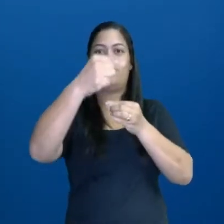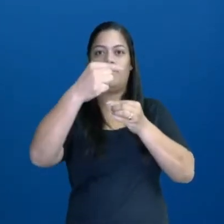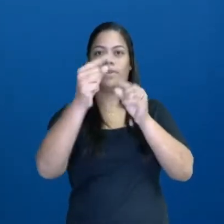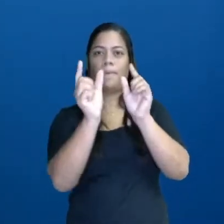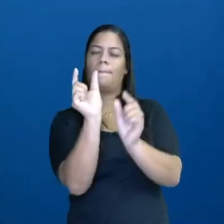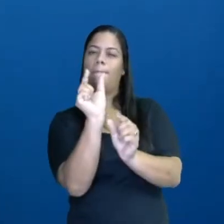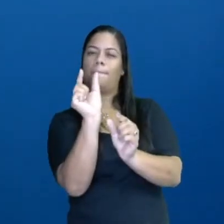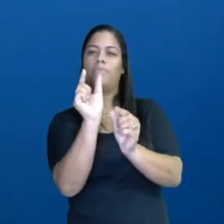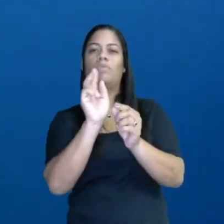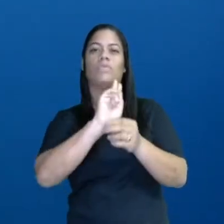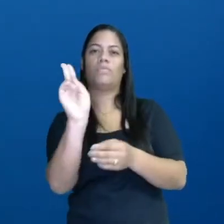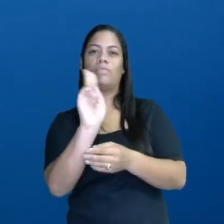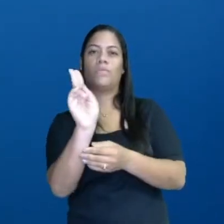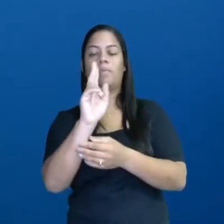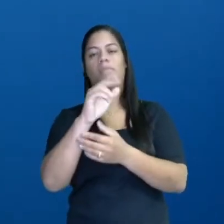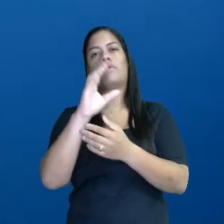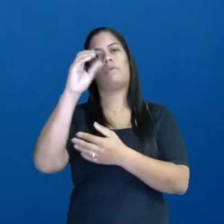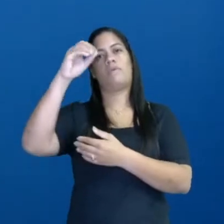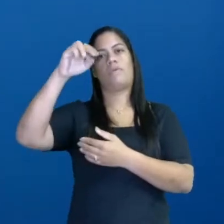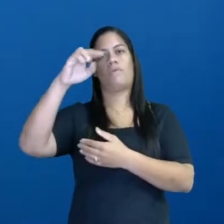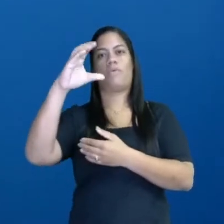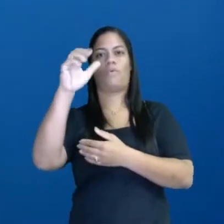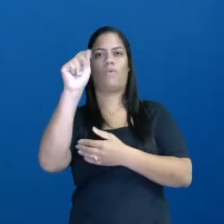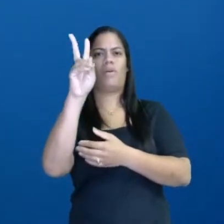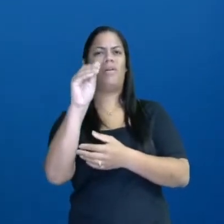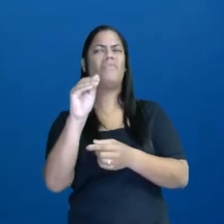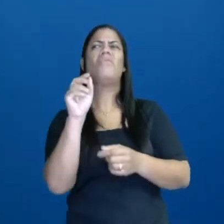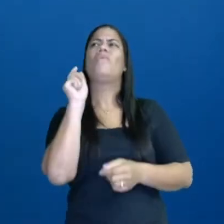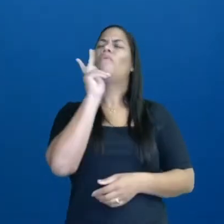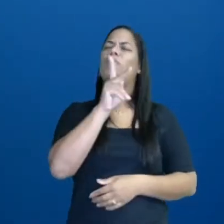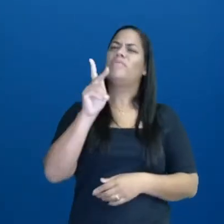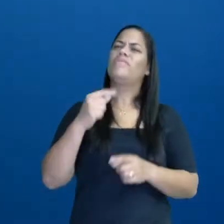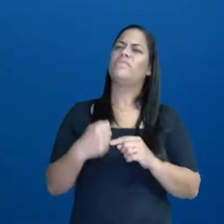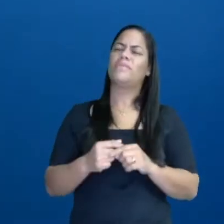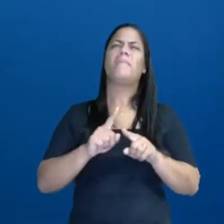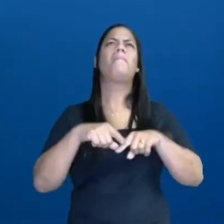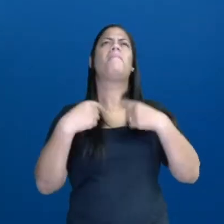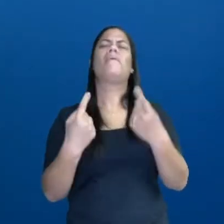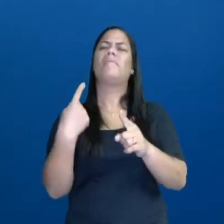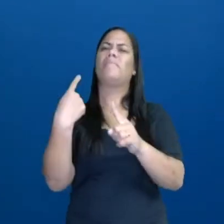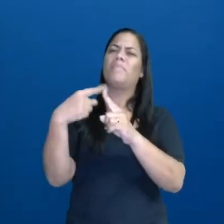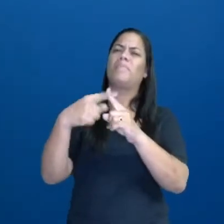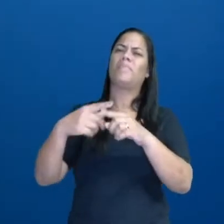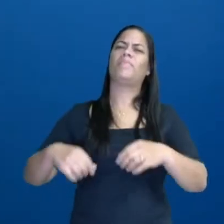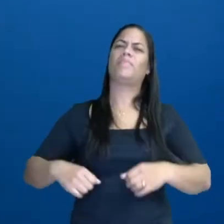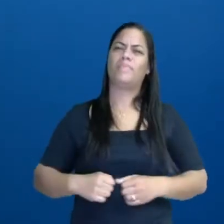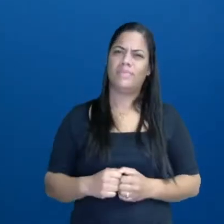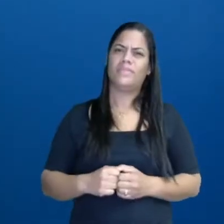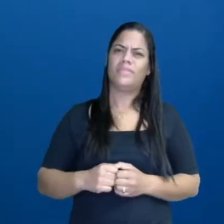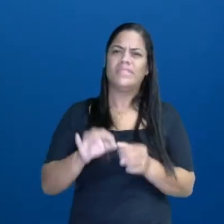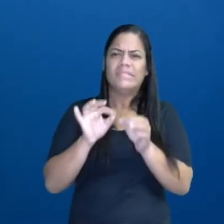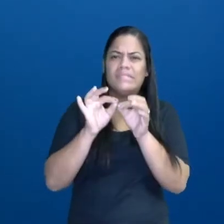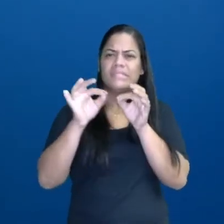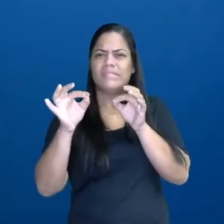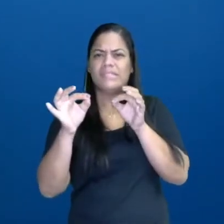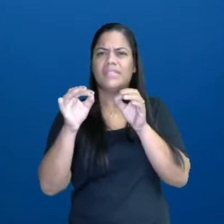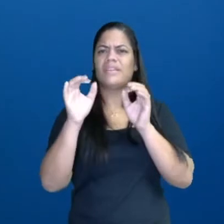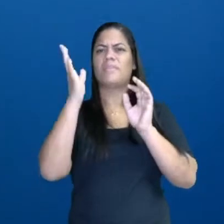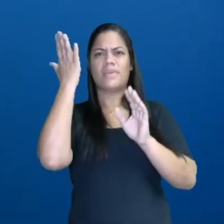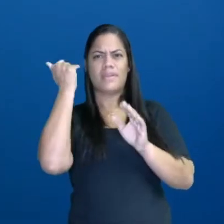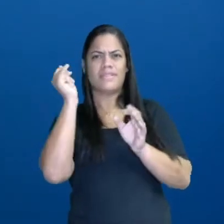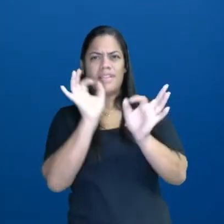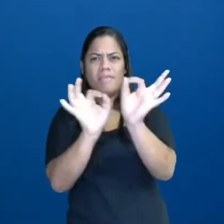acontece, nós chamamos de polígono côncavo. Ô, professora, mas a senhora dá uma puxadinha para cá, ela cabia